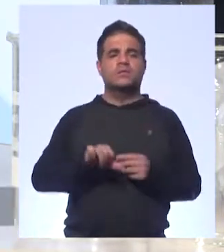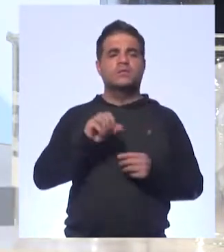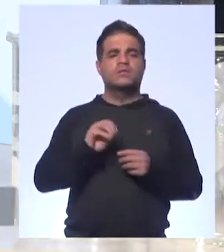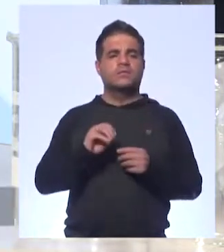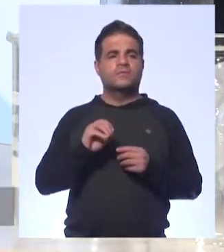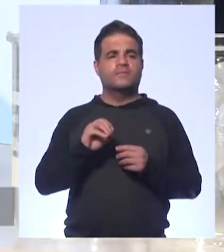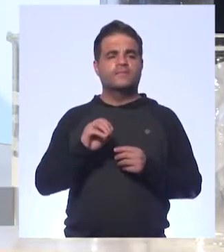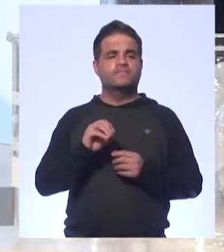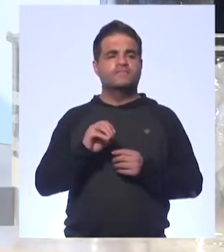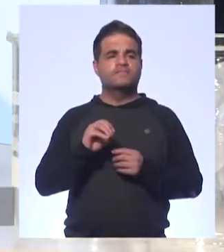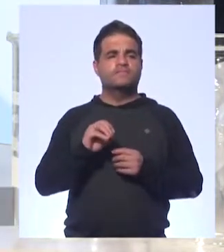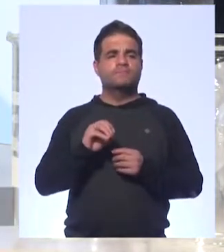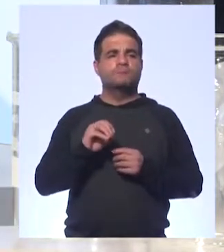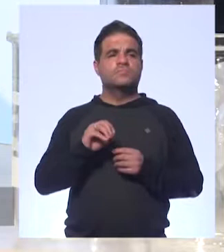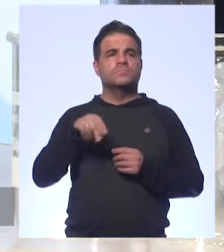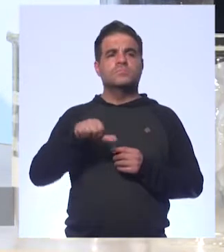90